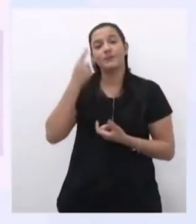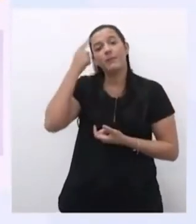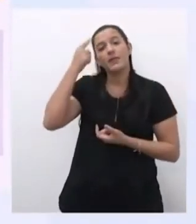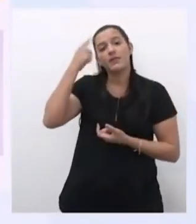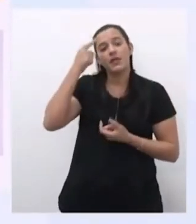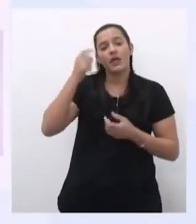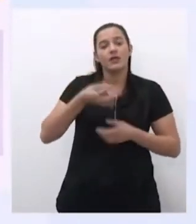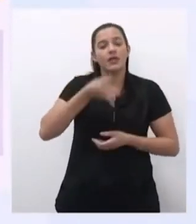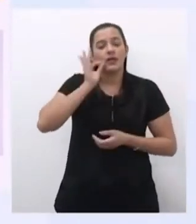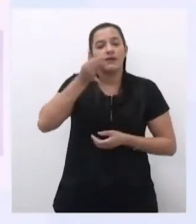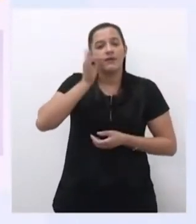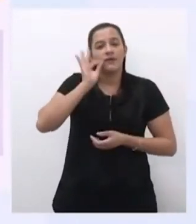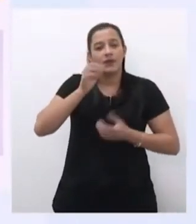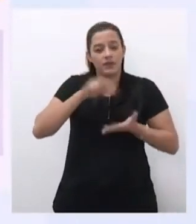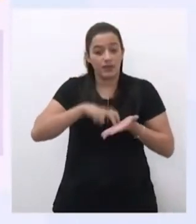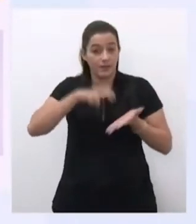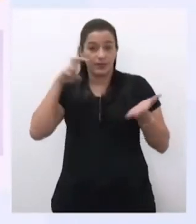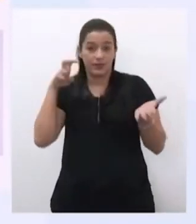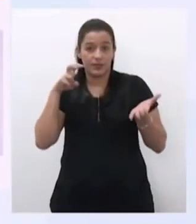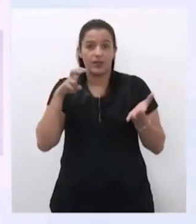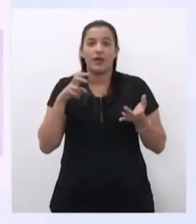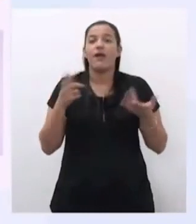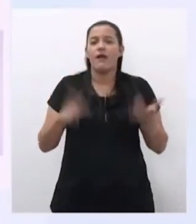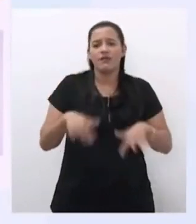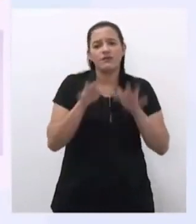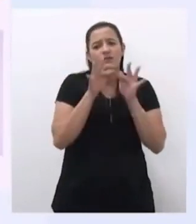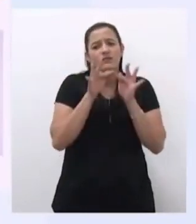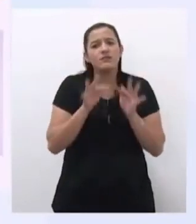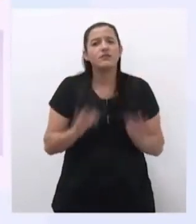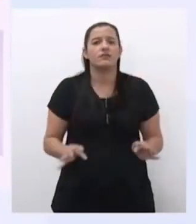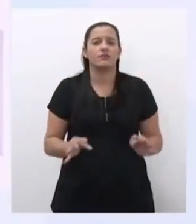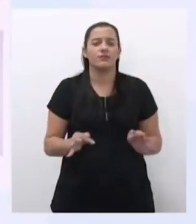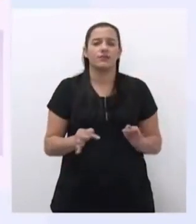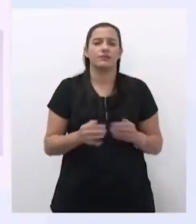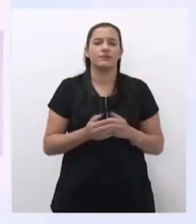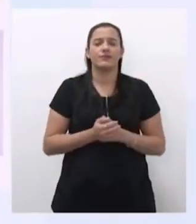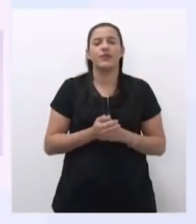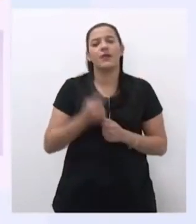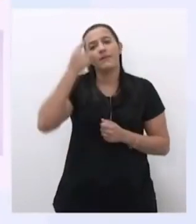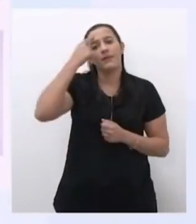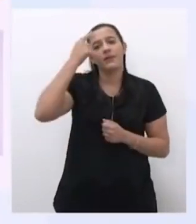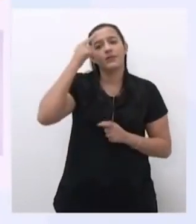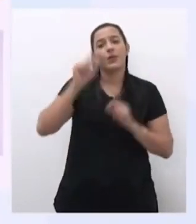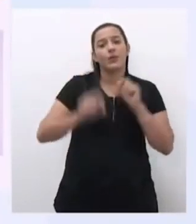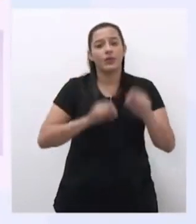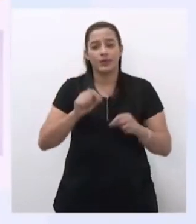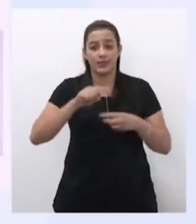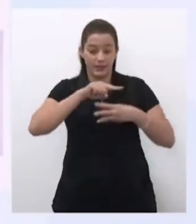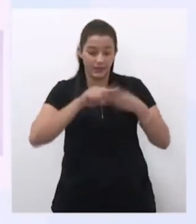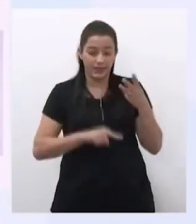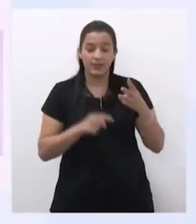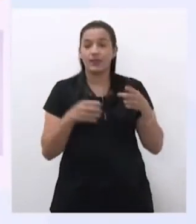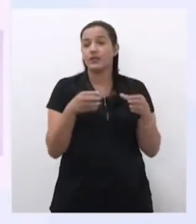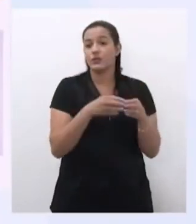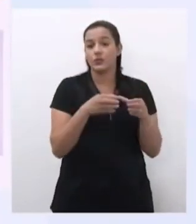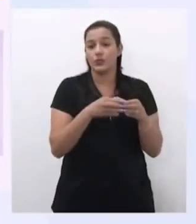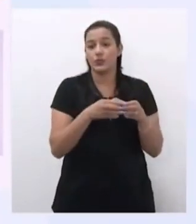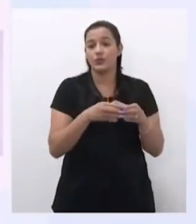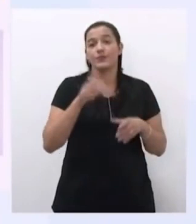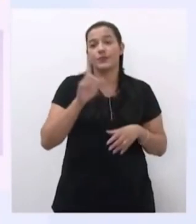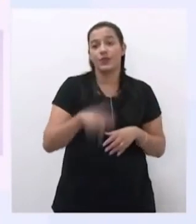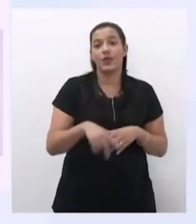no café da manhã? Gente, a alimentação saudável é simples. O que a gente tem que pensar no café da manhã? Vamos pensar em 3 grupos. A gente tem que ter um grupo de